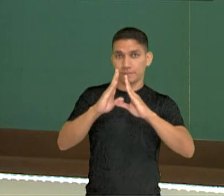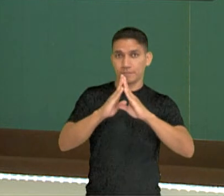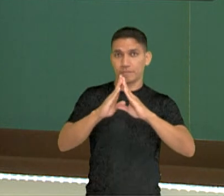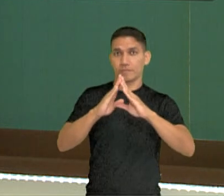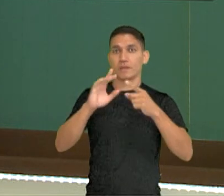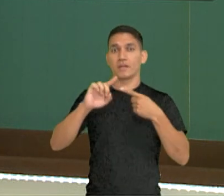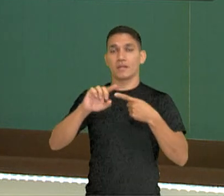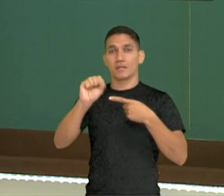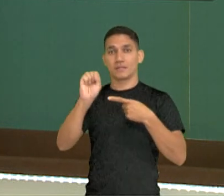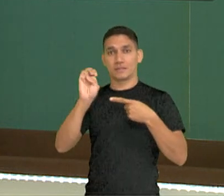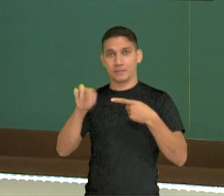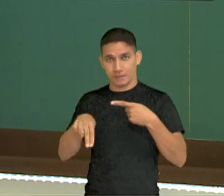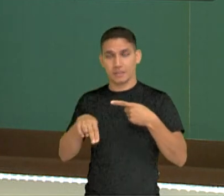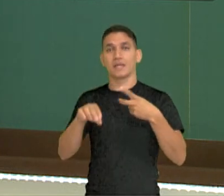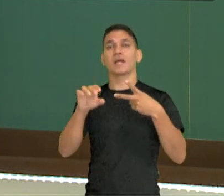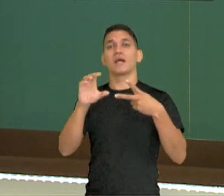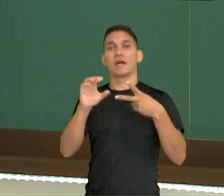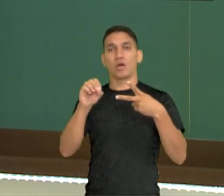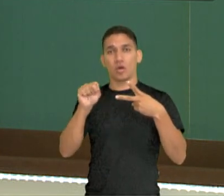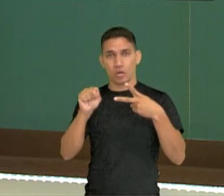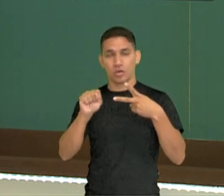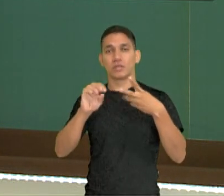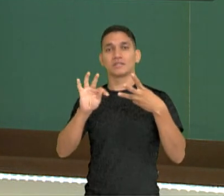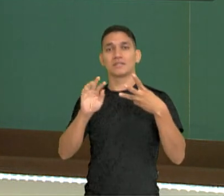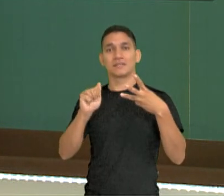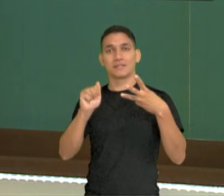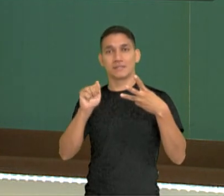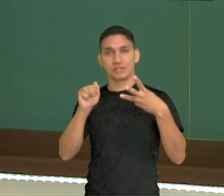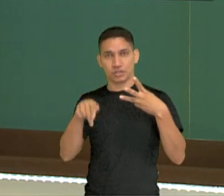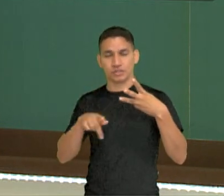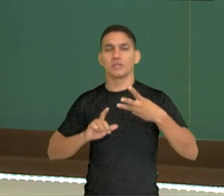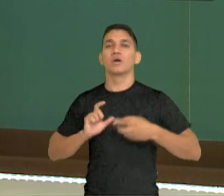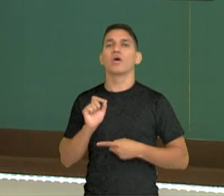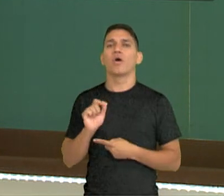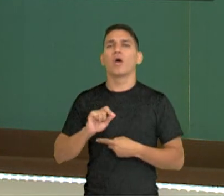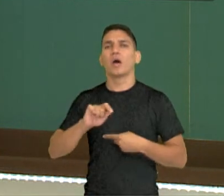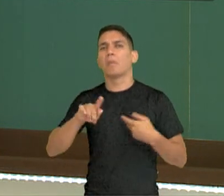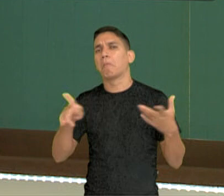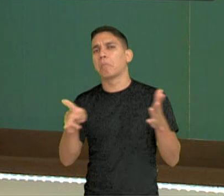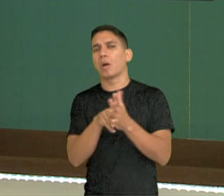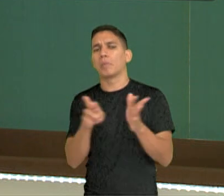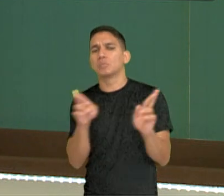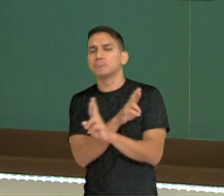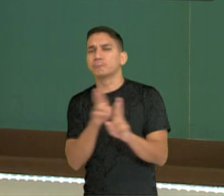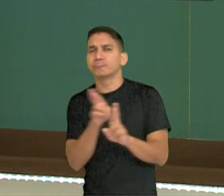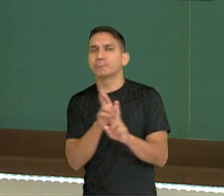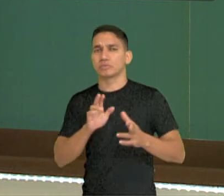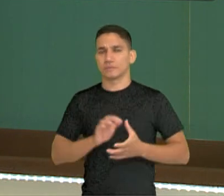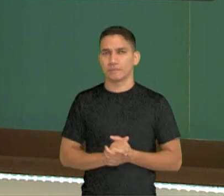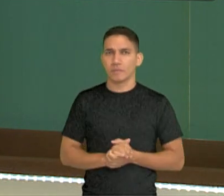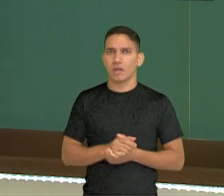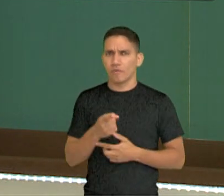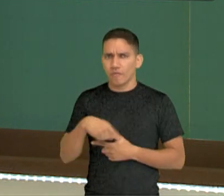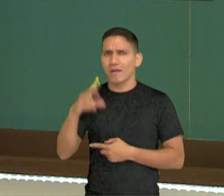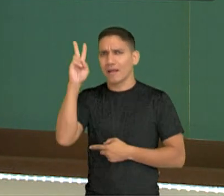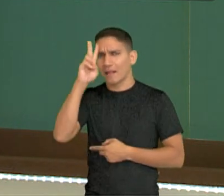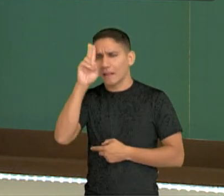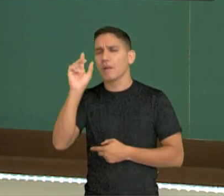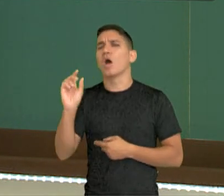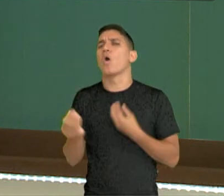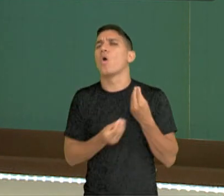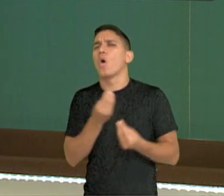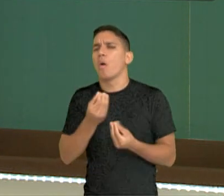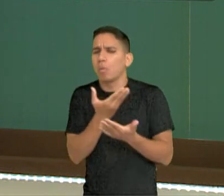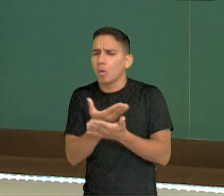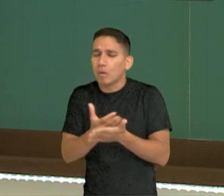na circunferência trigonométrica. Vamos começar aqui pensando um pouquinho se você lembra aonde foi que nós